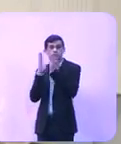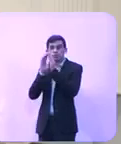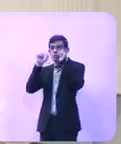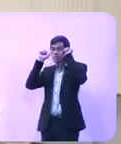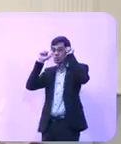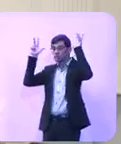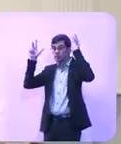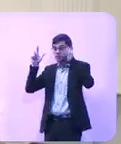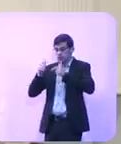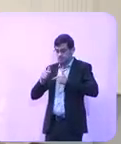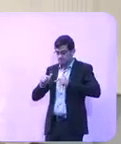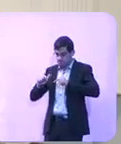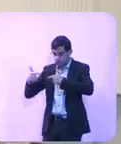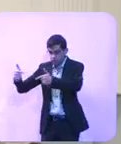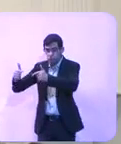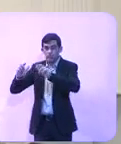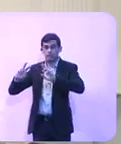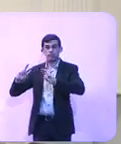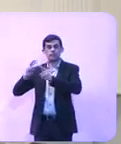o avanço da vitória.